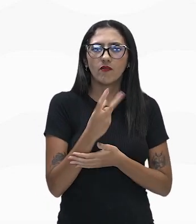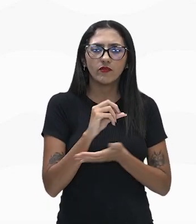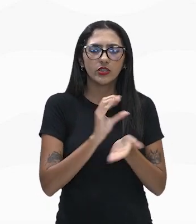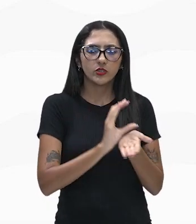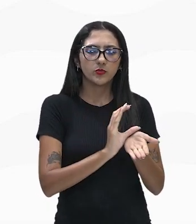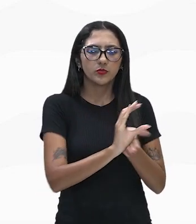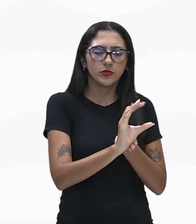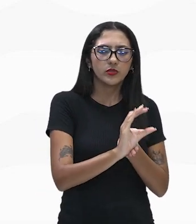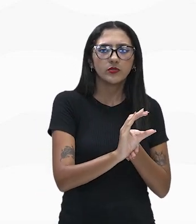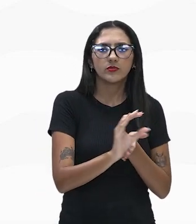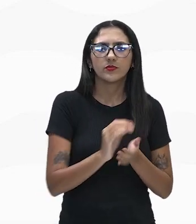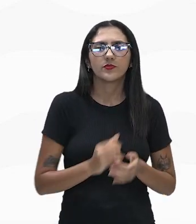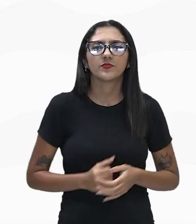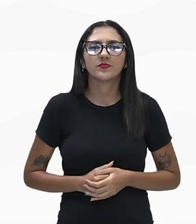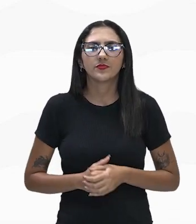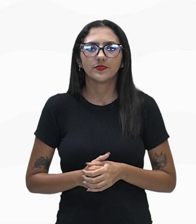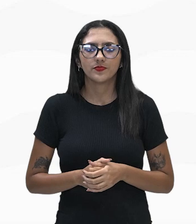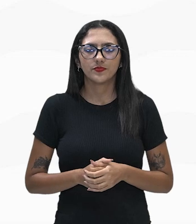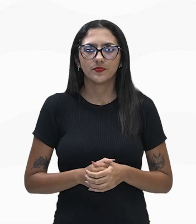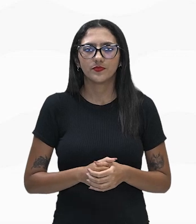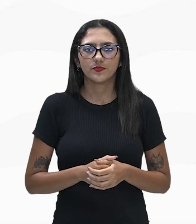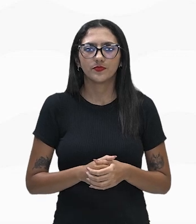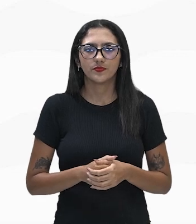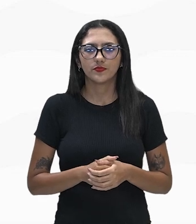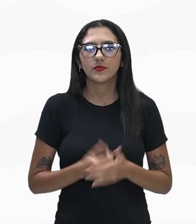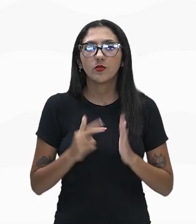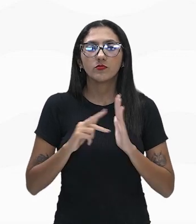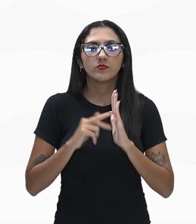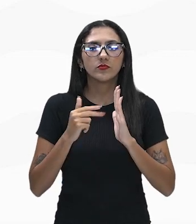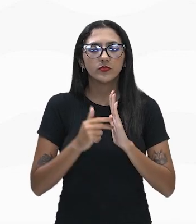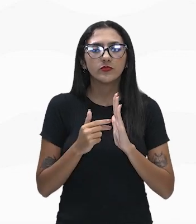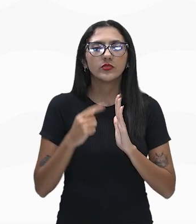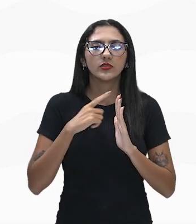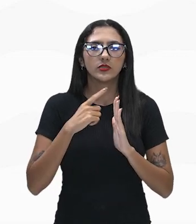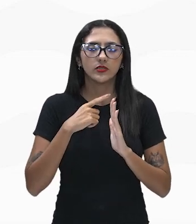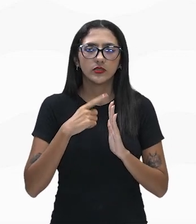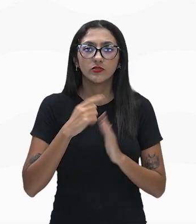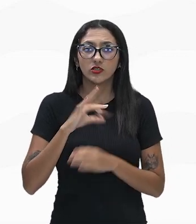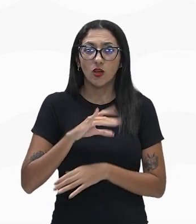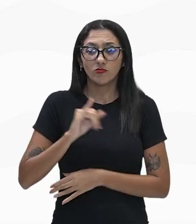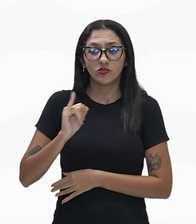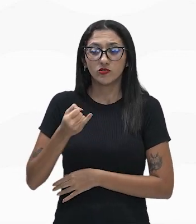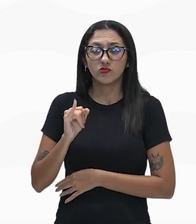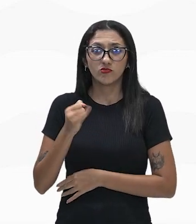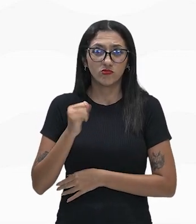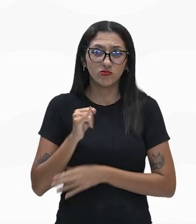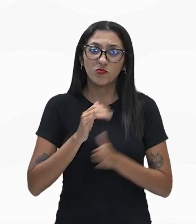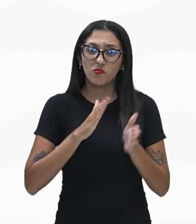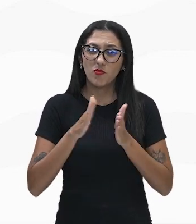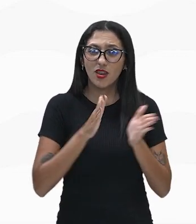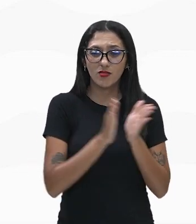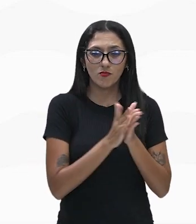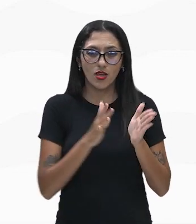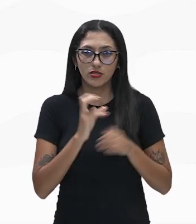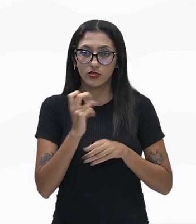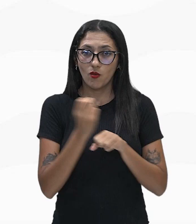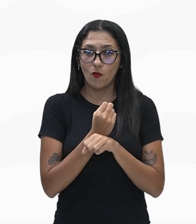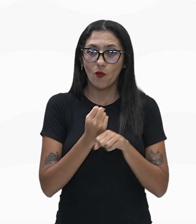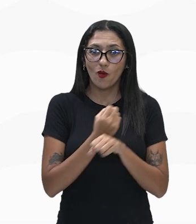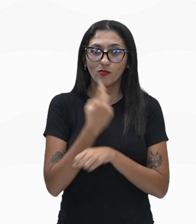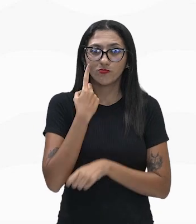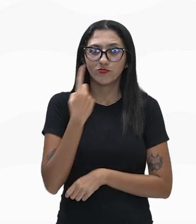40 mil. E aí significa que você pagou de juros durante esses 5 anos R$